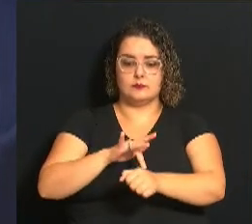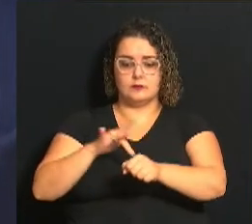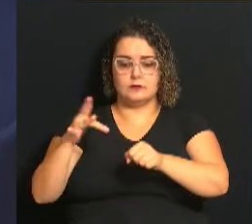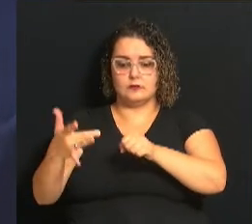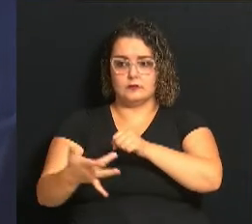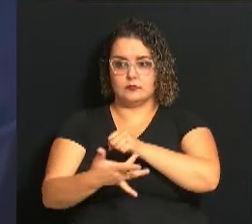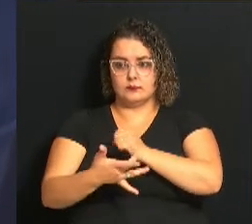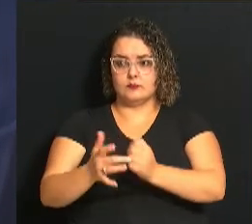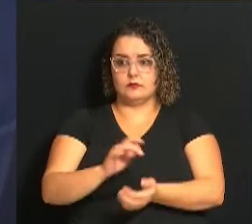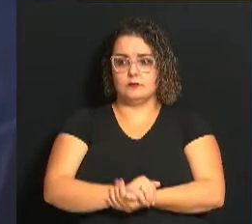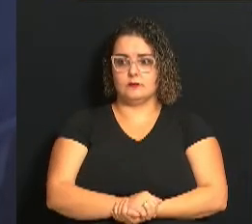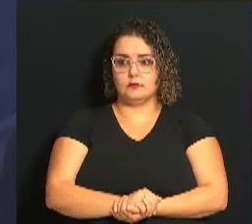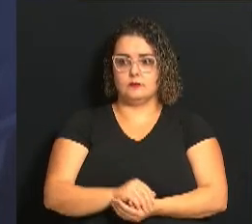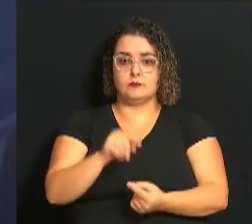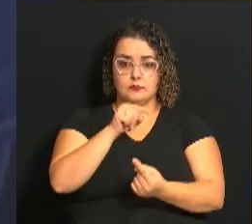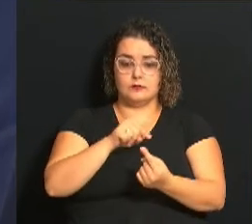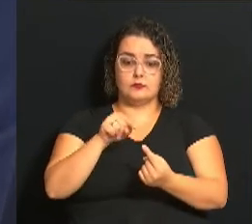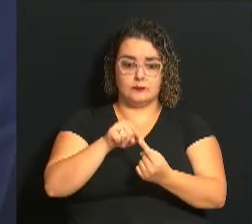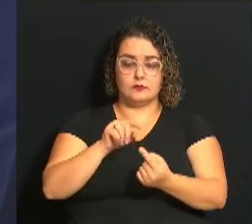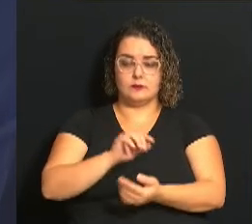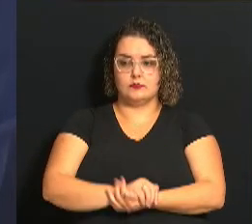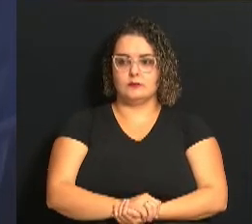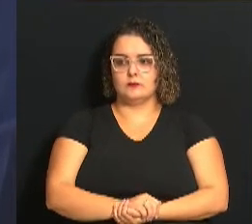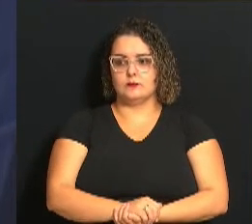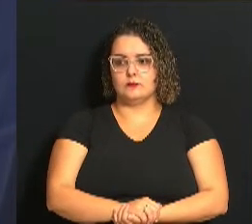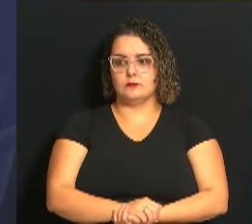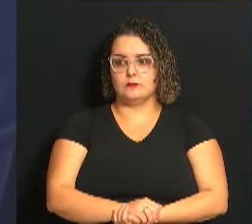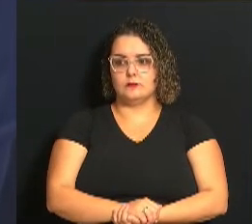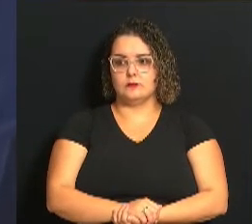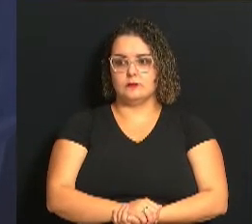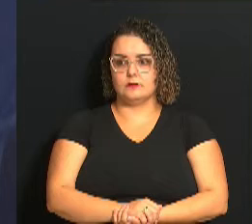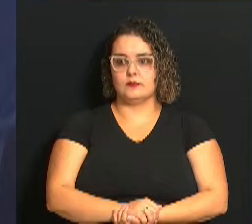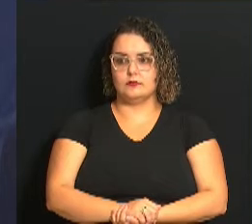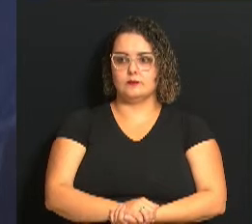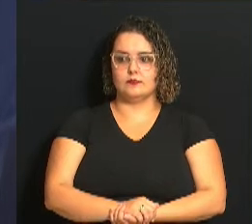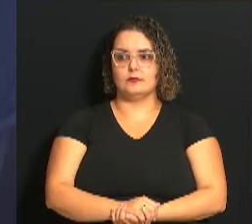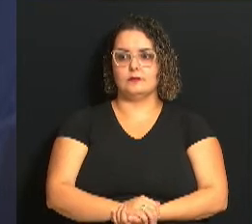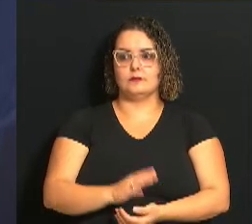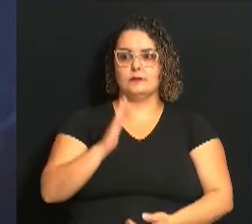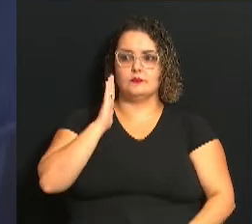e ser mais objetivo. E prometo continuar